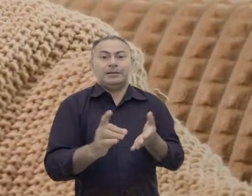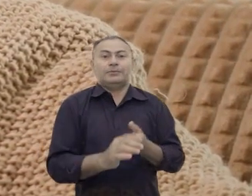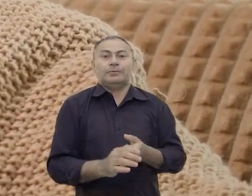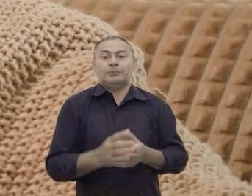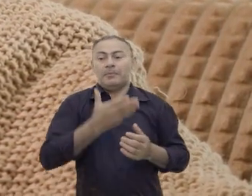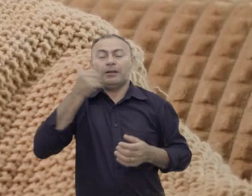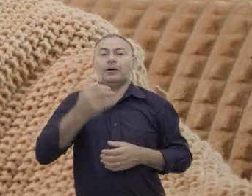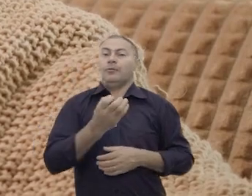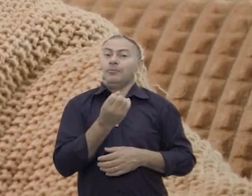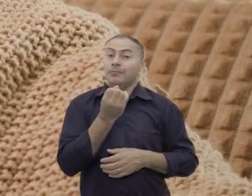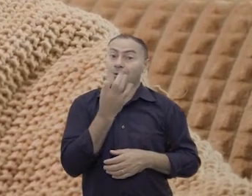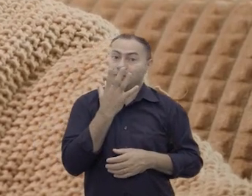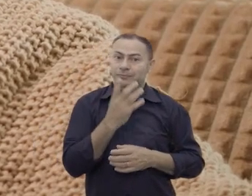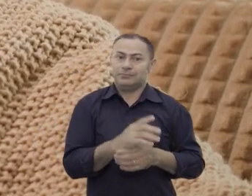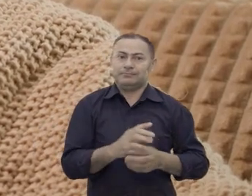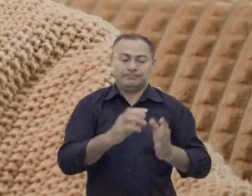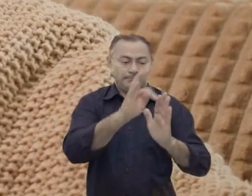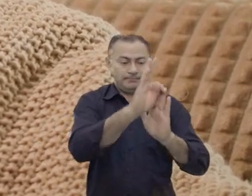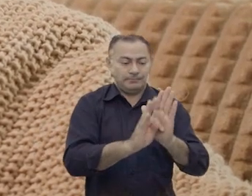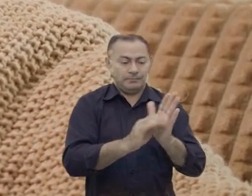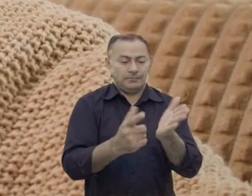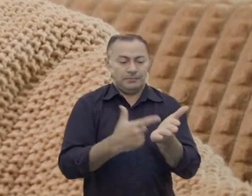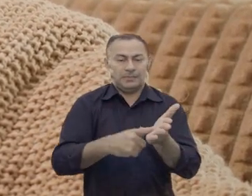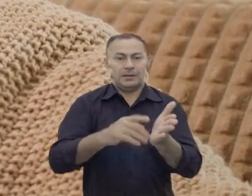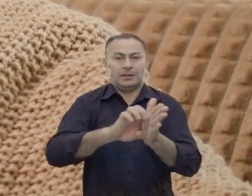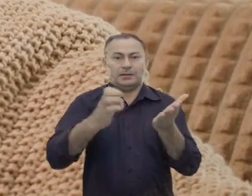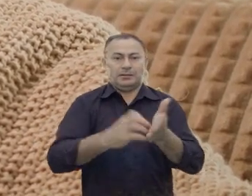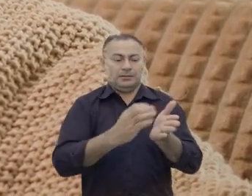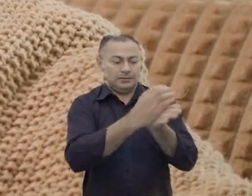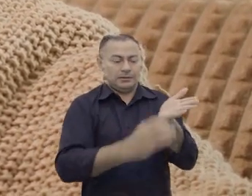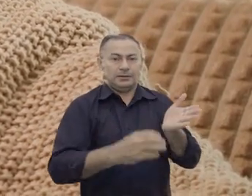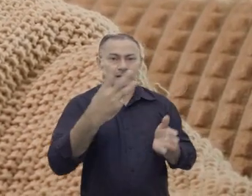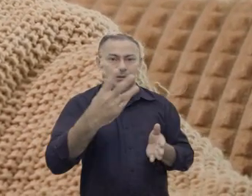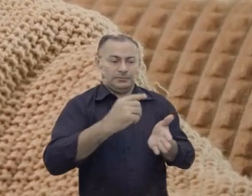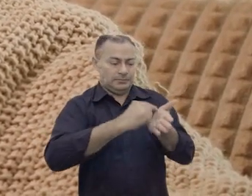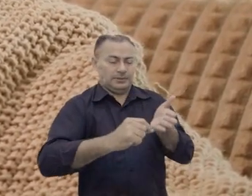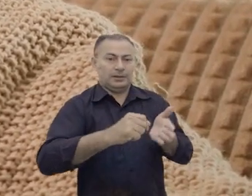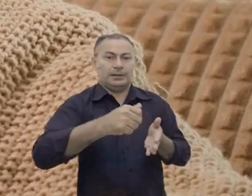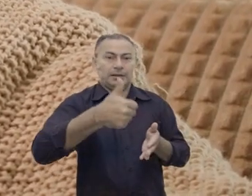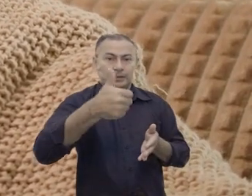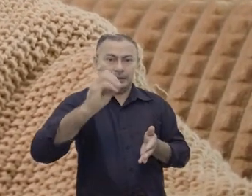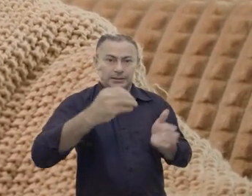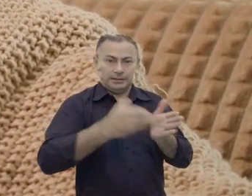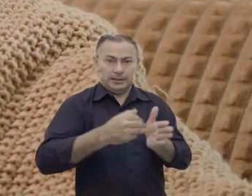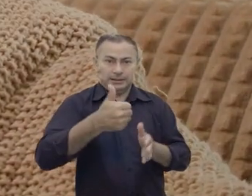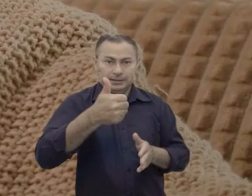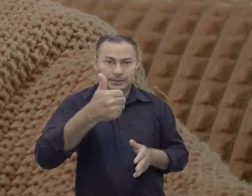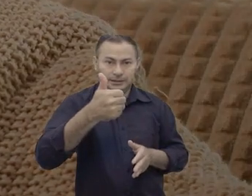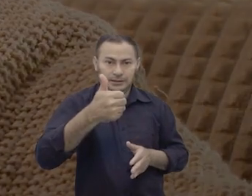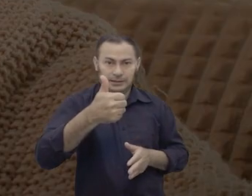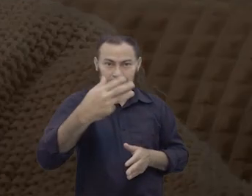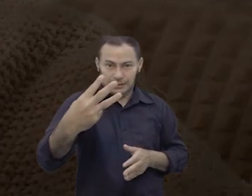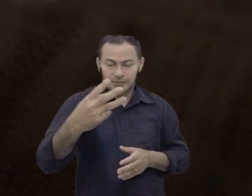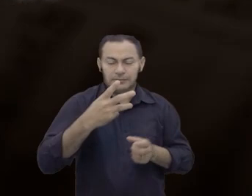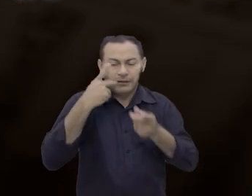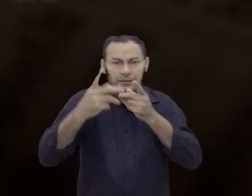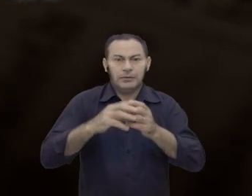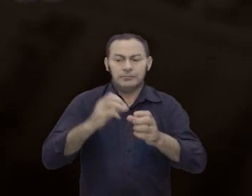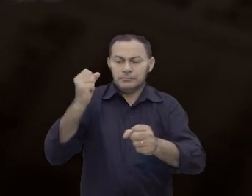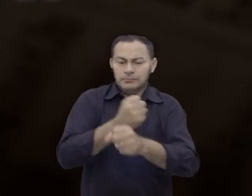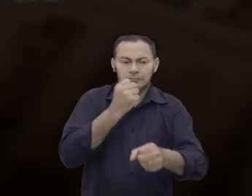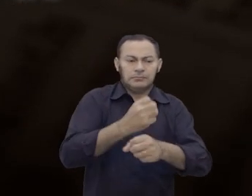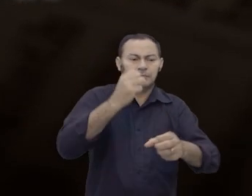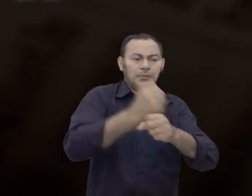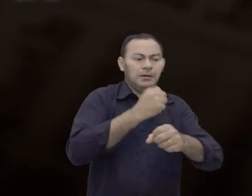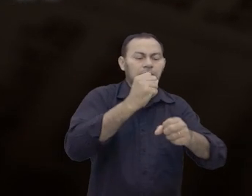do melhor é o bom. Há um trecho muito intrigante no livro de Esdras, capítulo 3, versículos de 10 a 13, que diz: Quando os